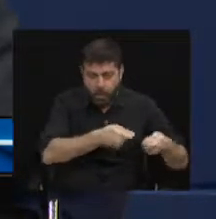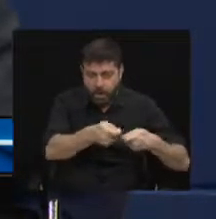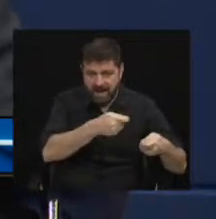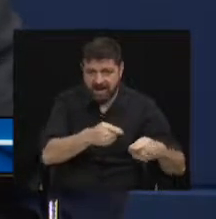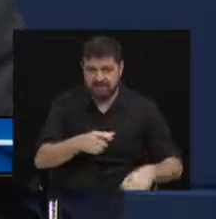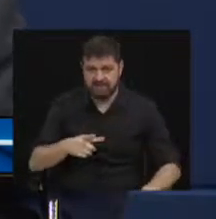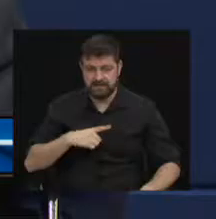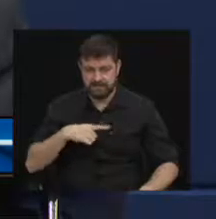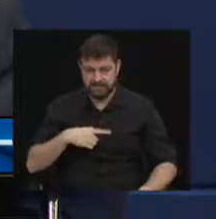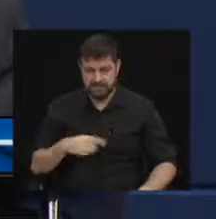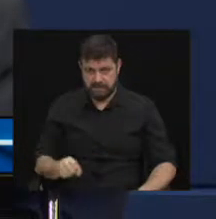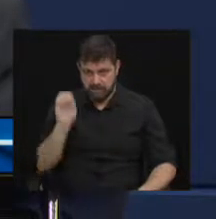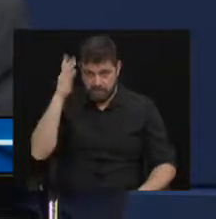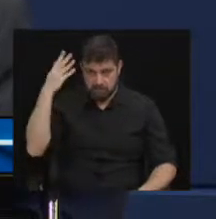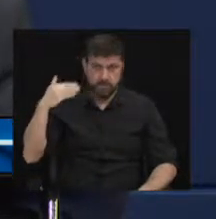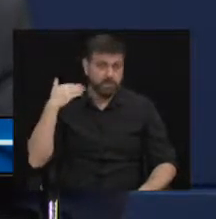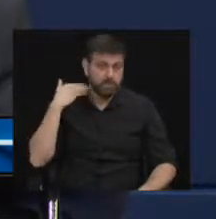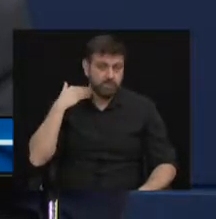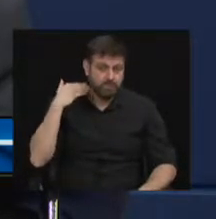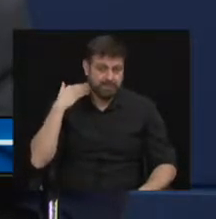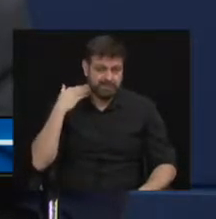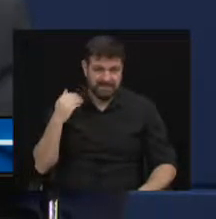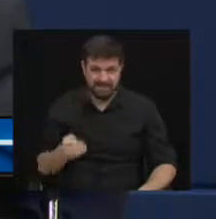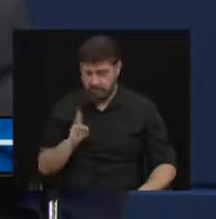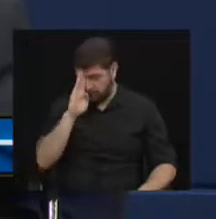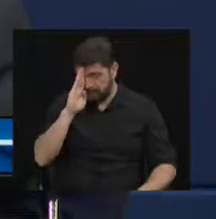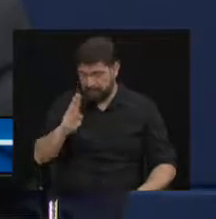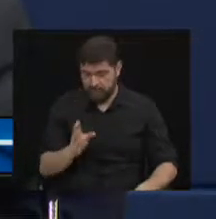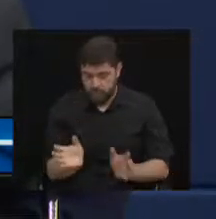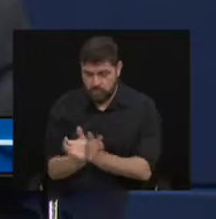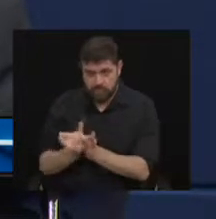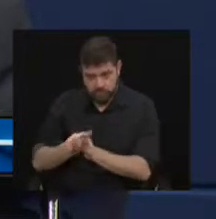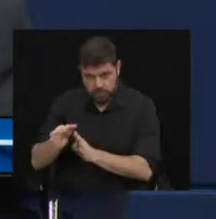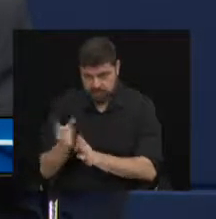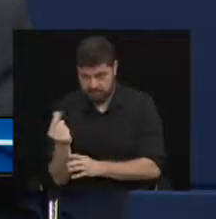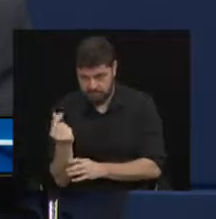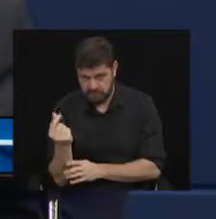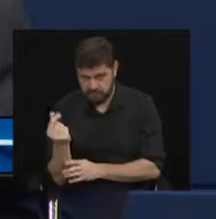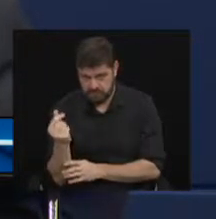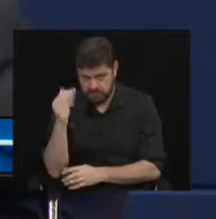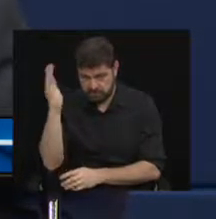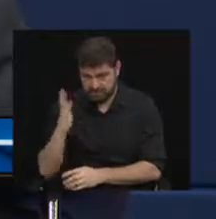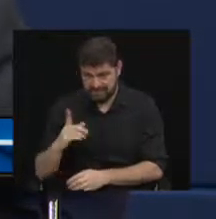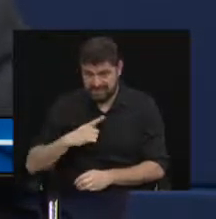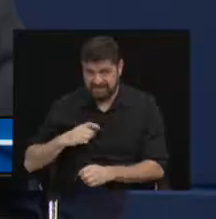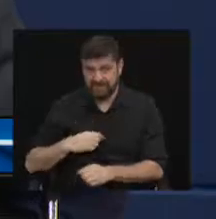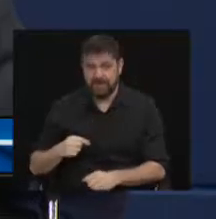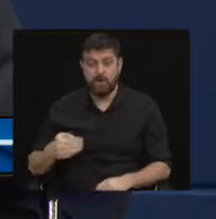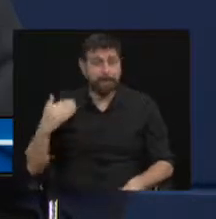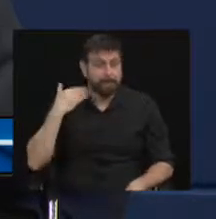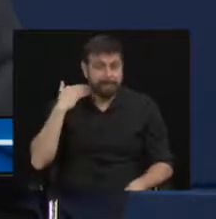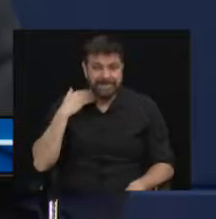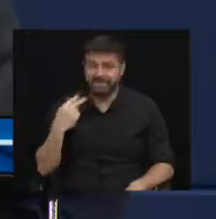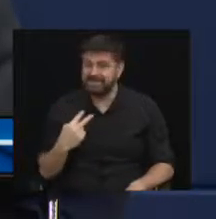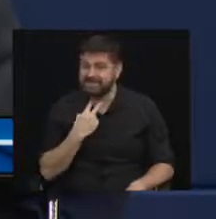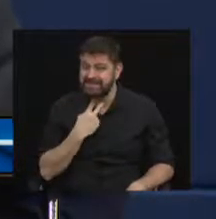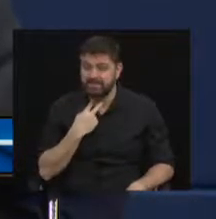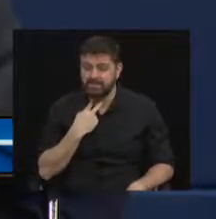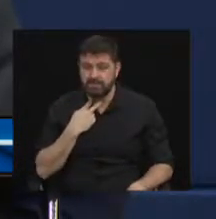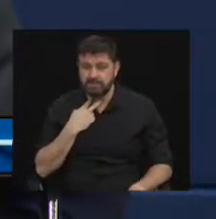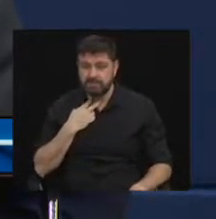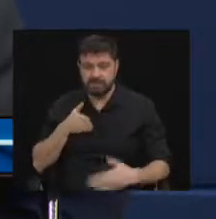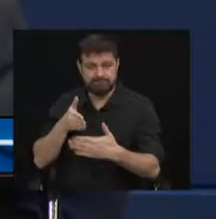a acesso aos caixas, né? Hoje, qualquer pessoa que chega ao banco, ele é submetido a uma triagem bem na porta do